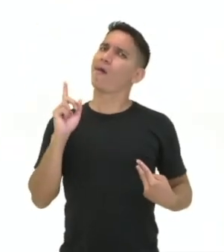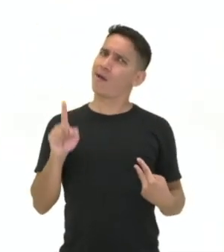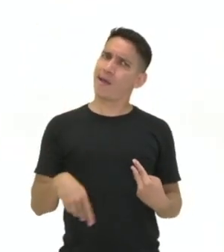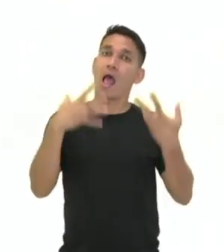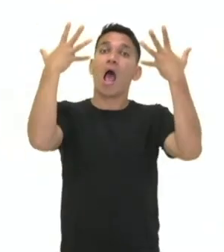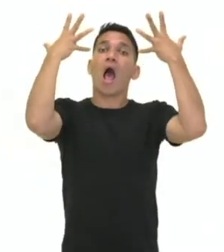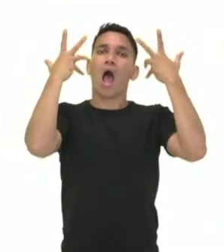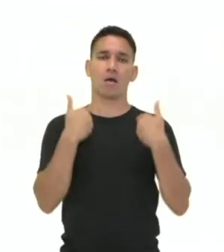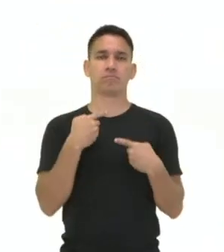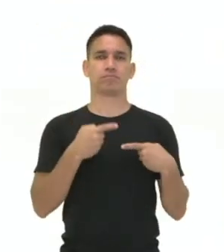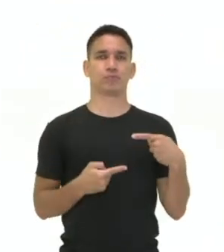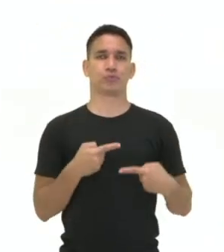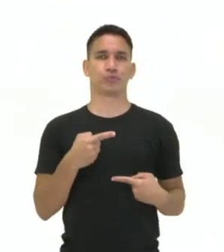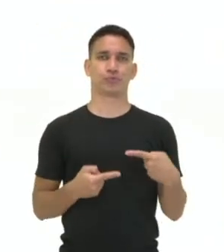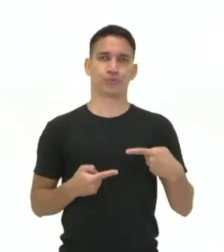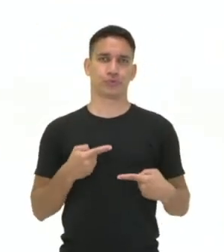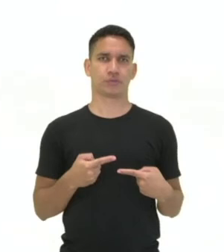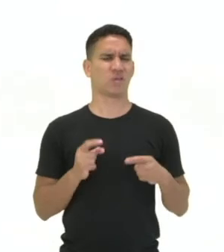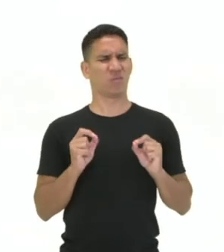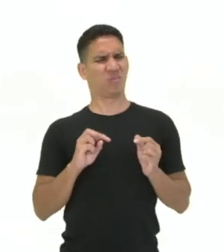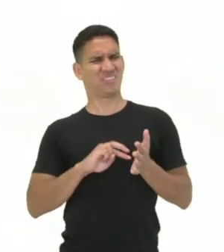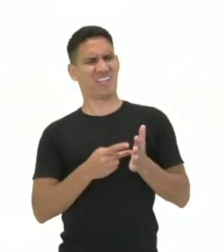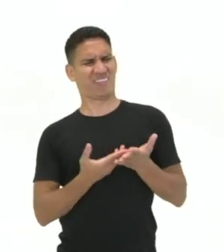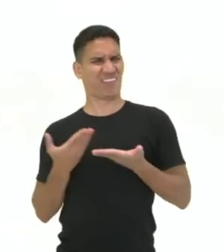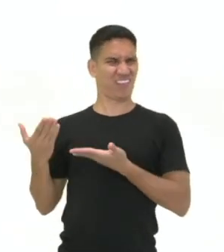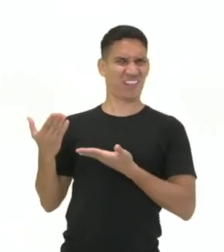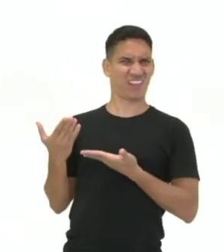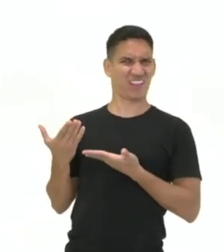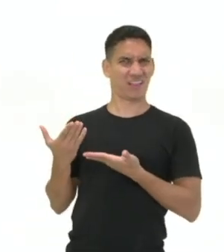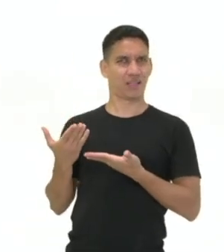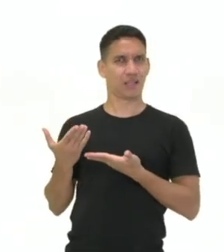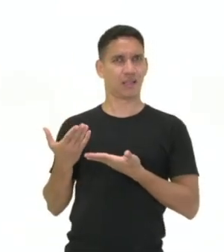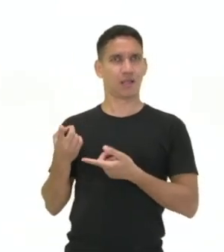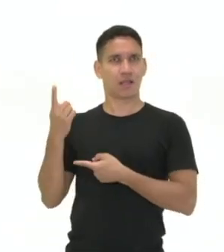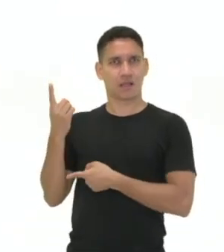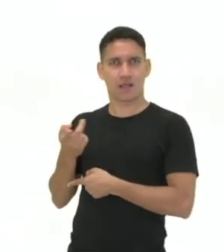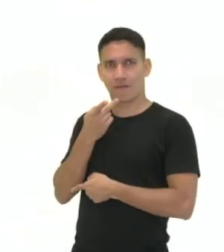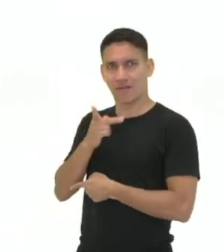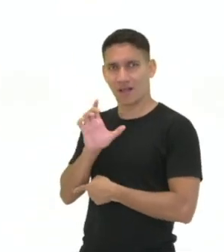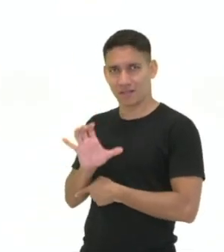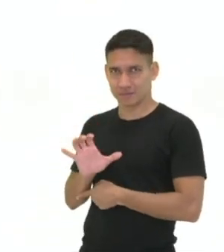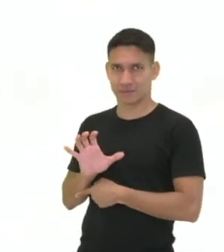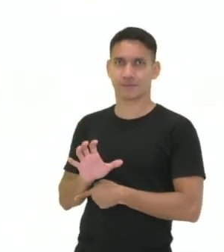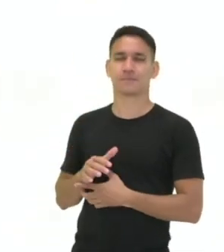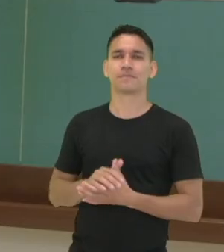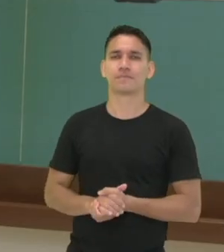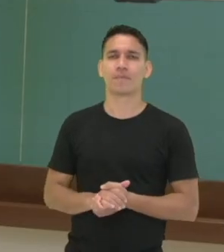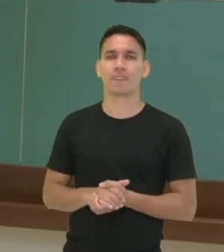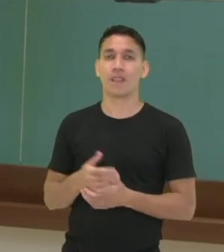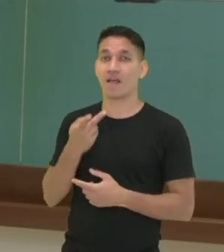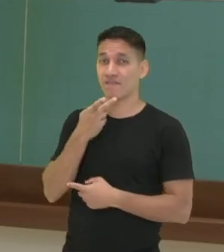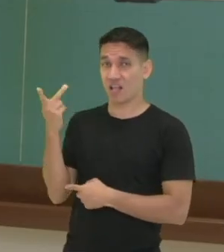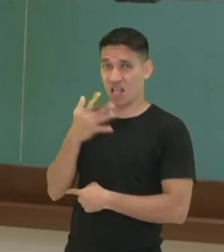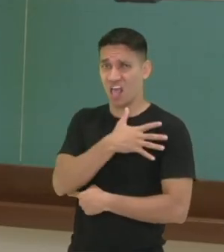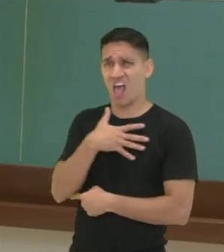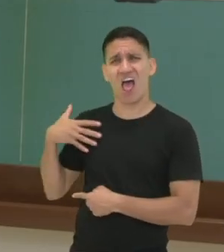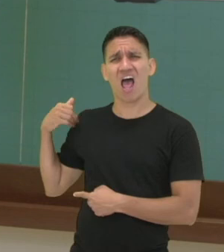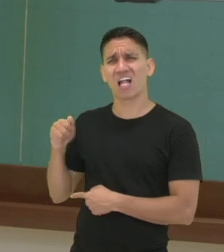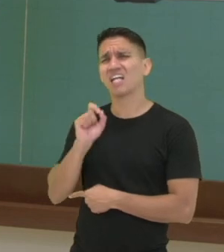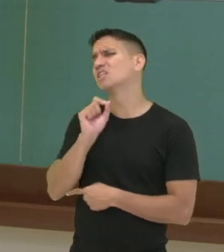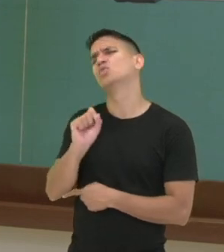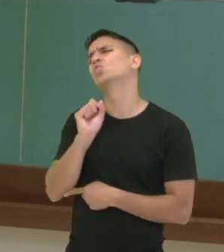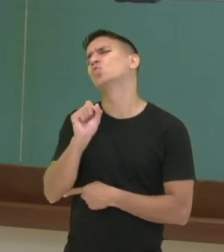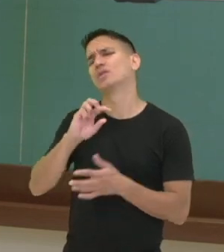animal político, tá? O que será que o Descartes quer dizer com essa ideia? Aliás, desculpe, o Aristóteles, tá?